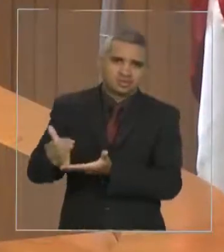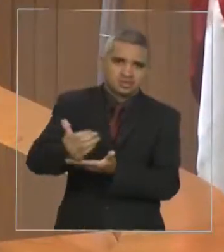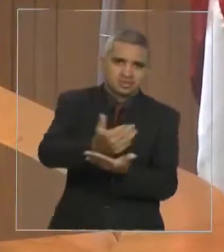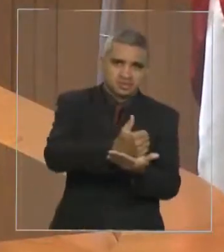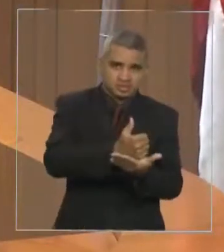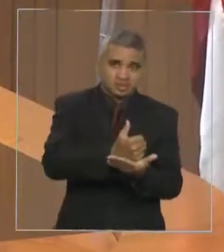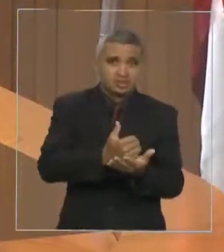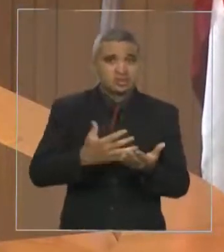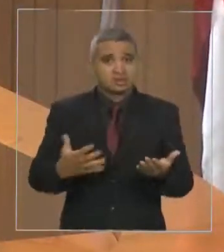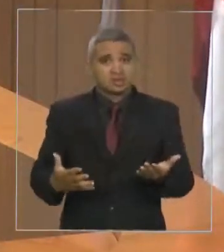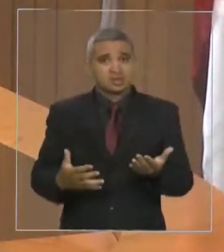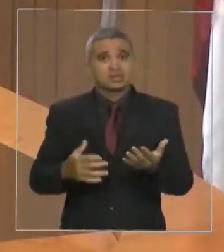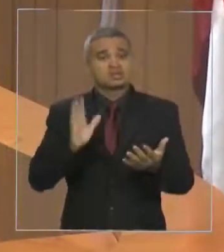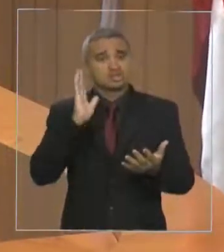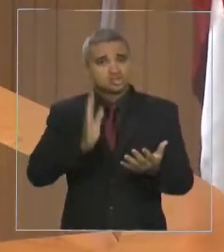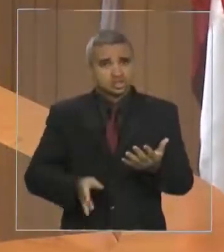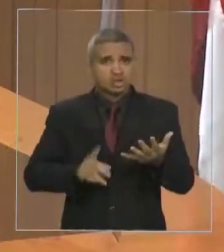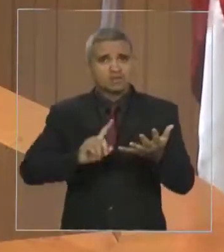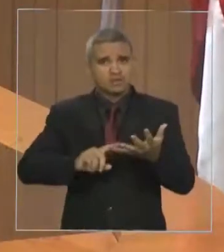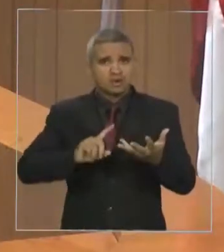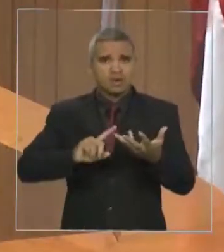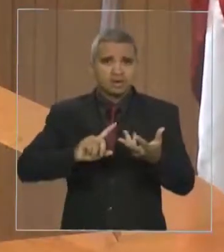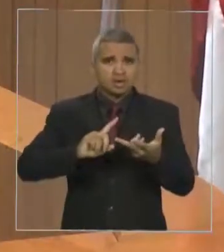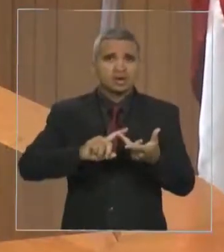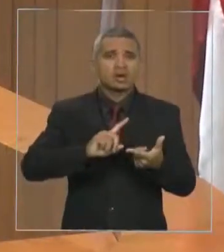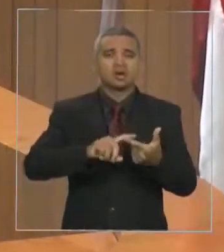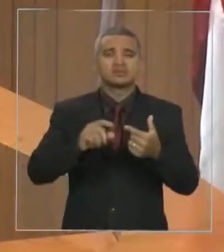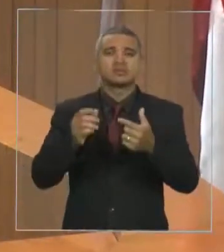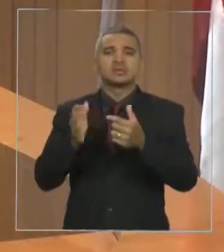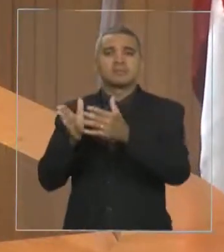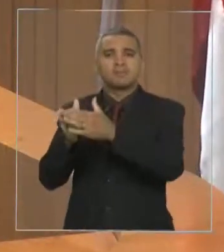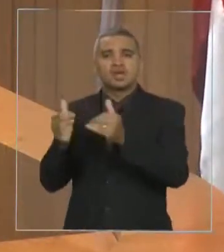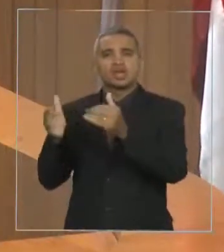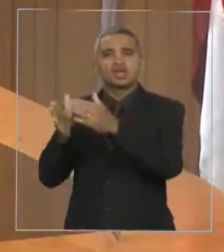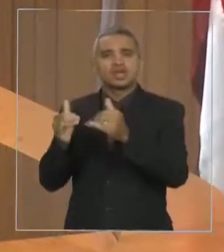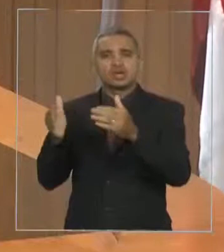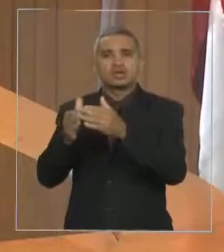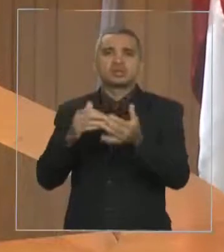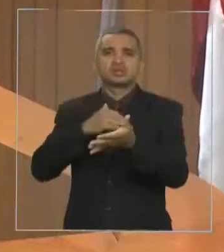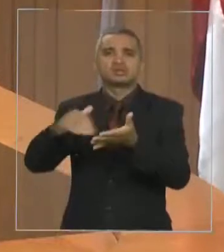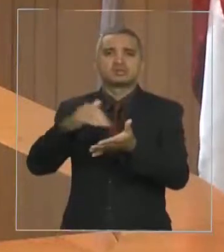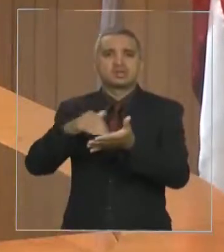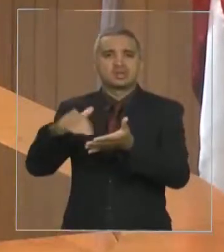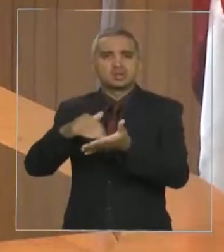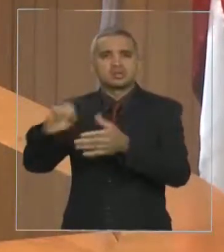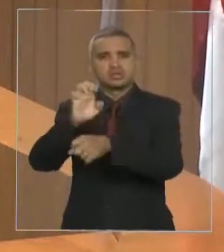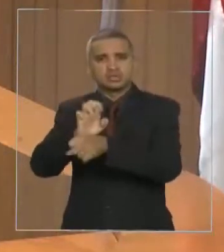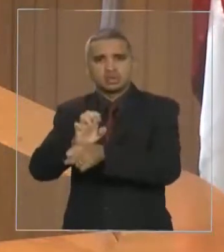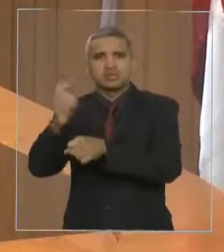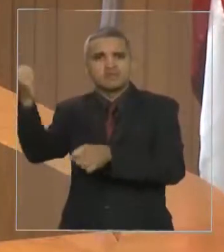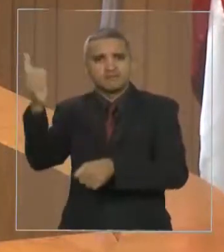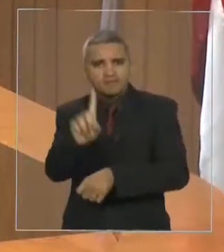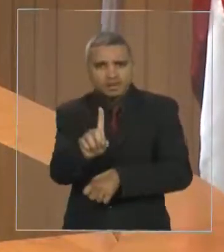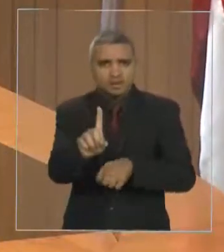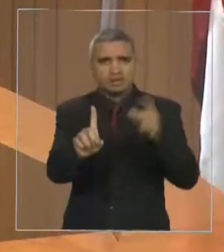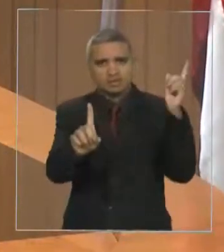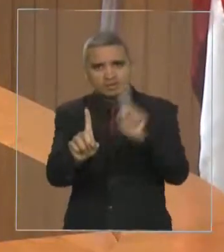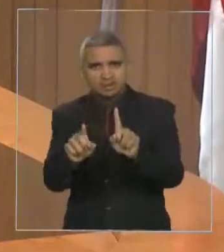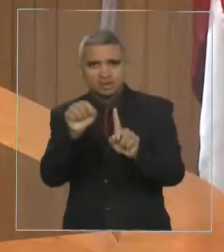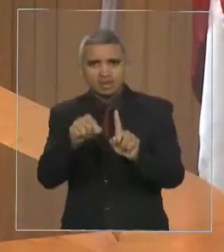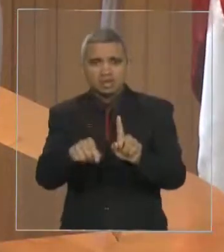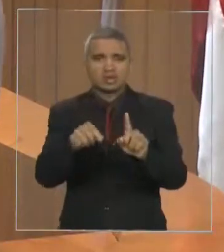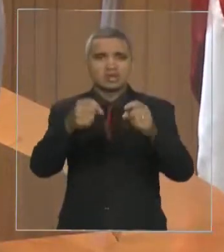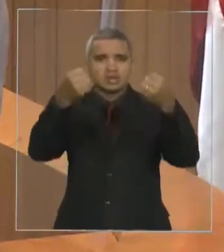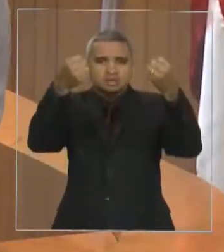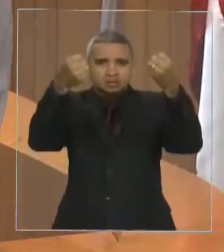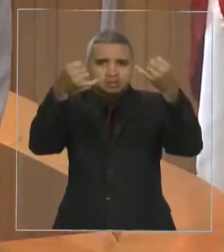vários requerimentos já foram feitos para secretários de Estado virem aqui a esta Assembleia prestar esclarecimento para a